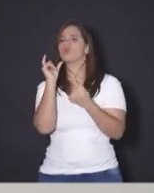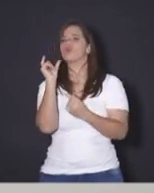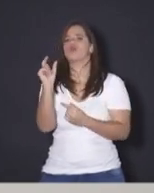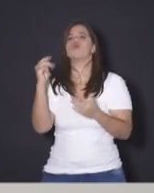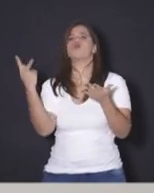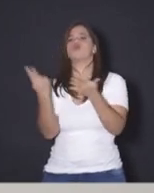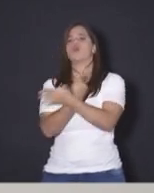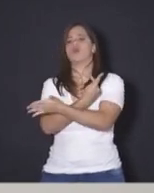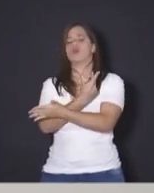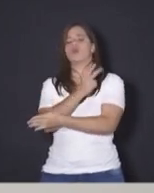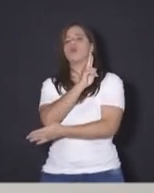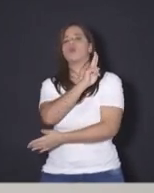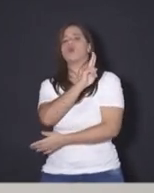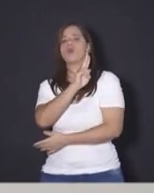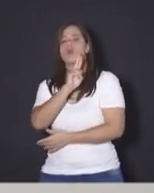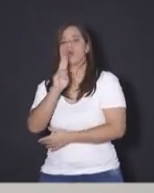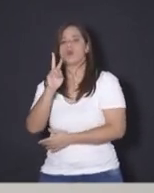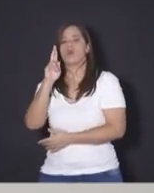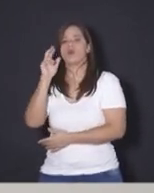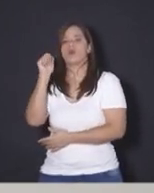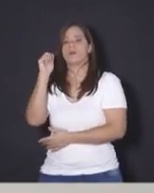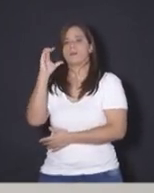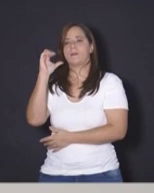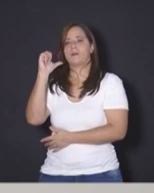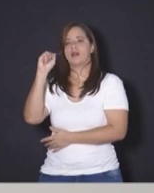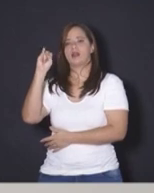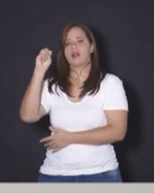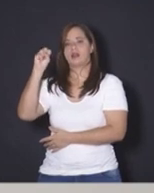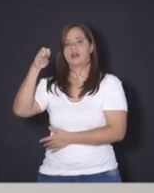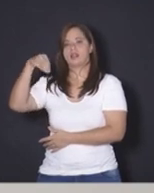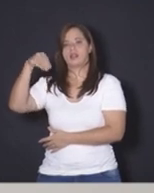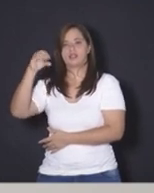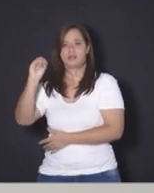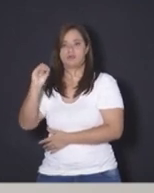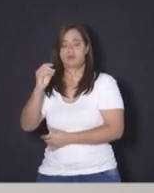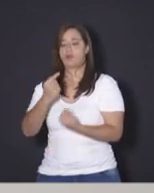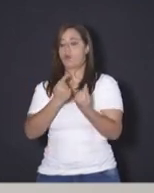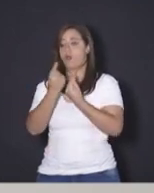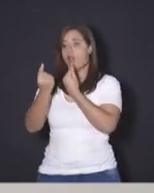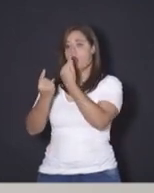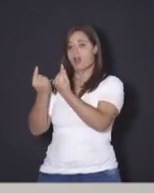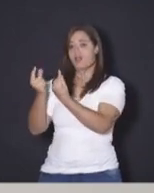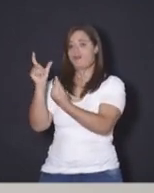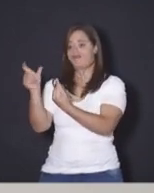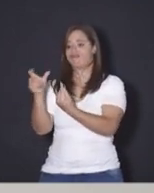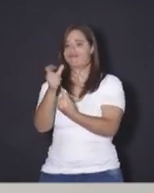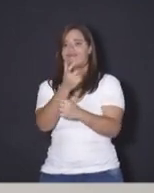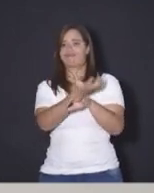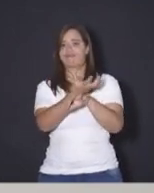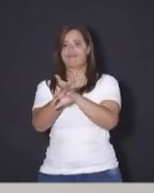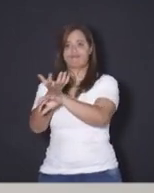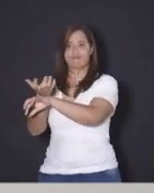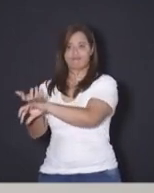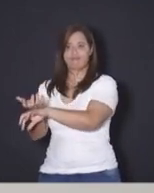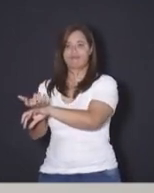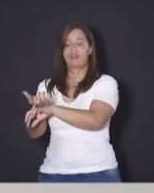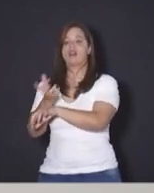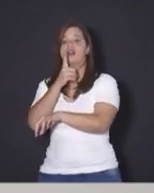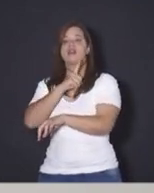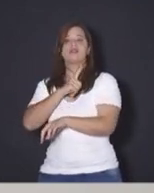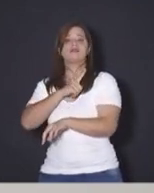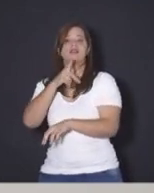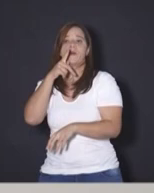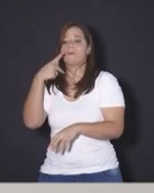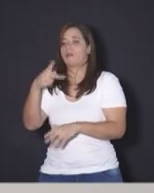chamado racismo cada um decide se disciplinas tem